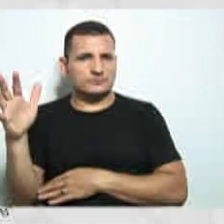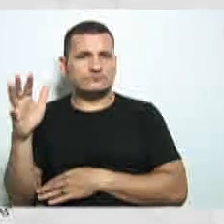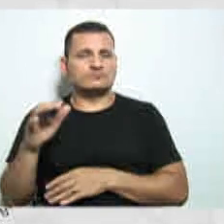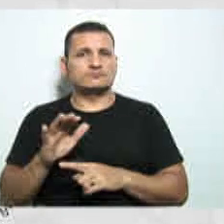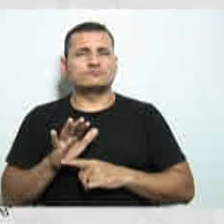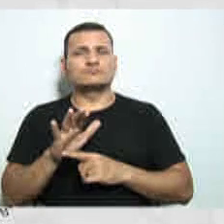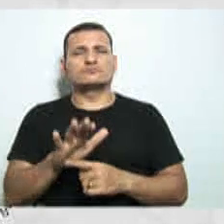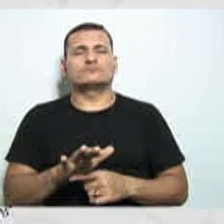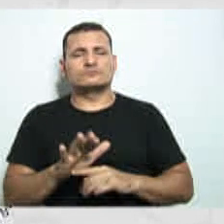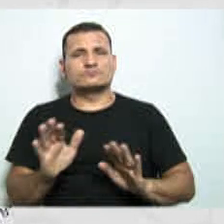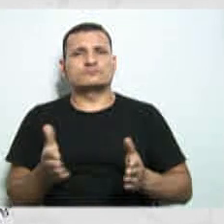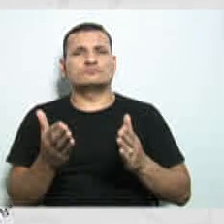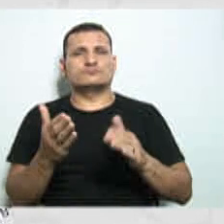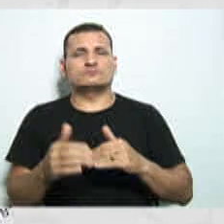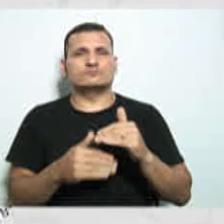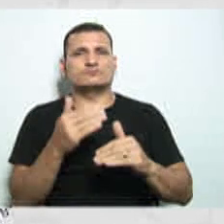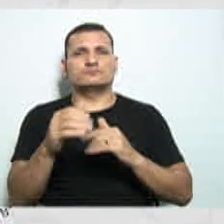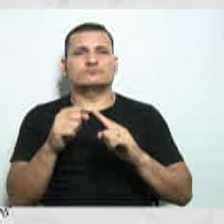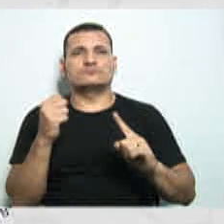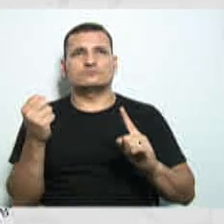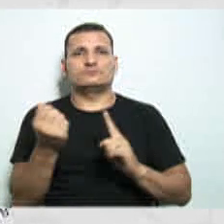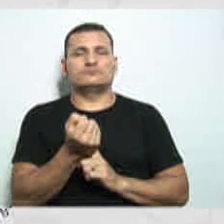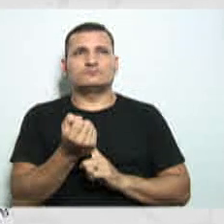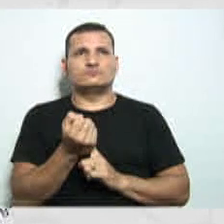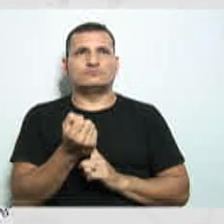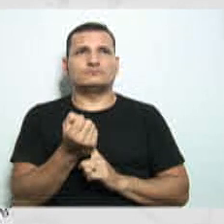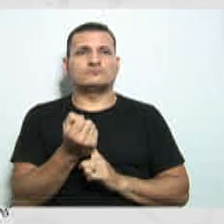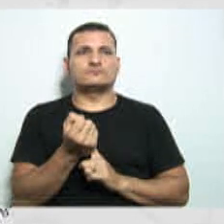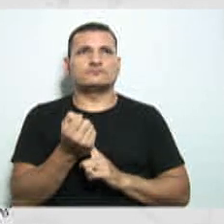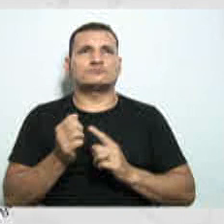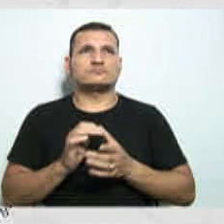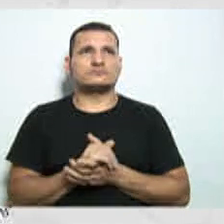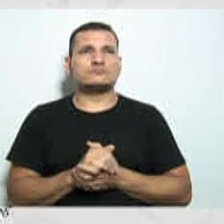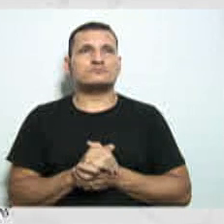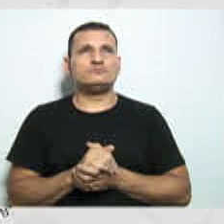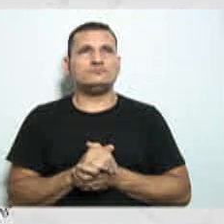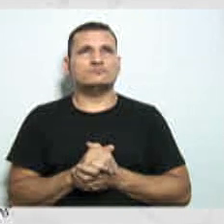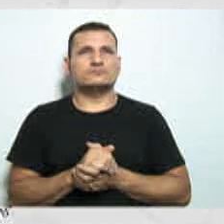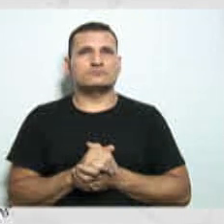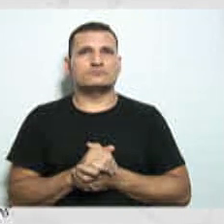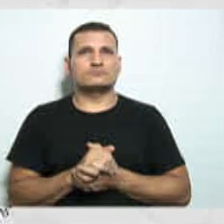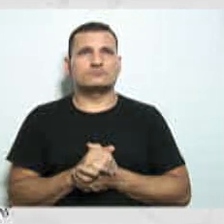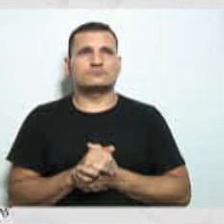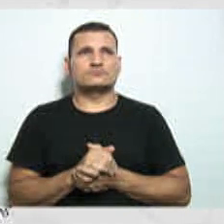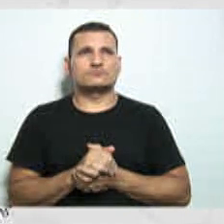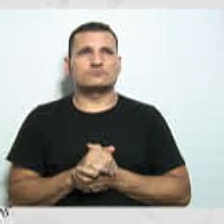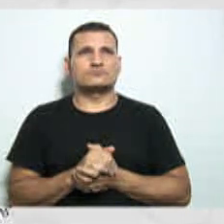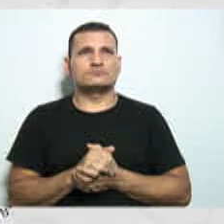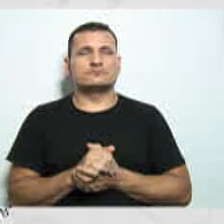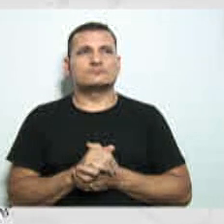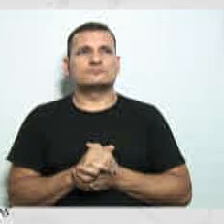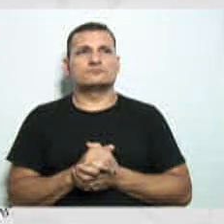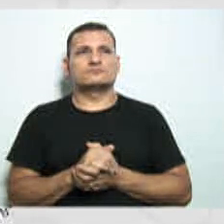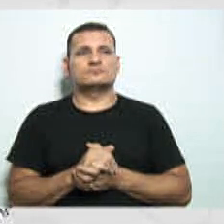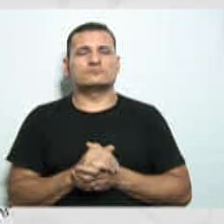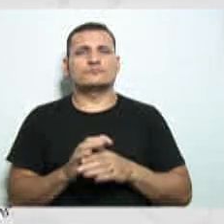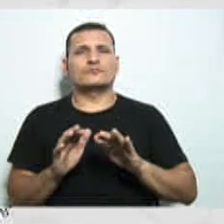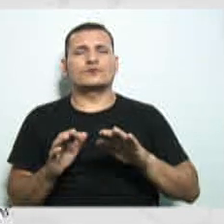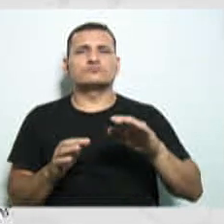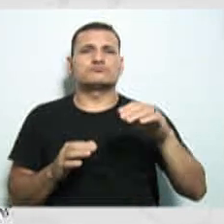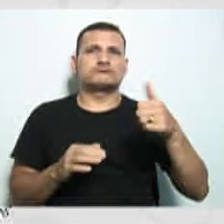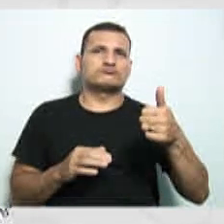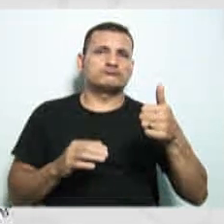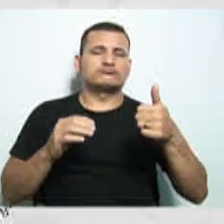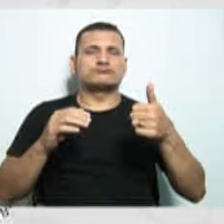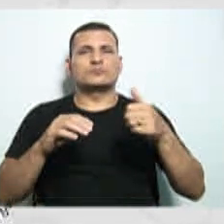o desenvolvimento da sociedade, tá bom? O que mais que nós tratamos aí? As vantagens das práticas sustentáveis,